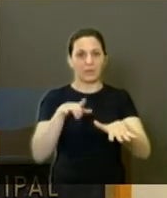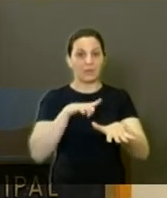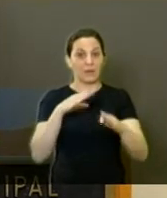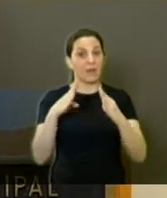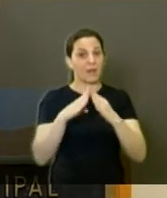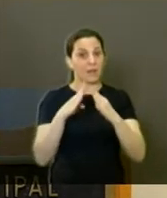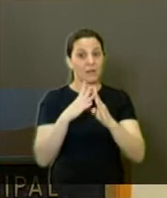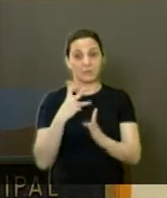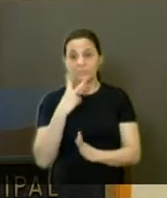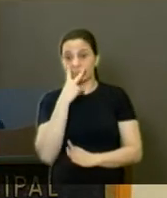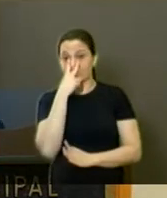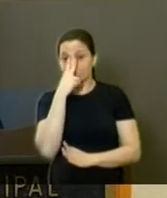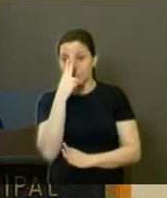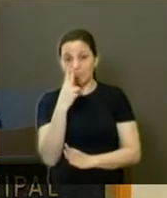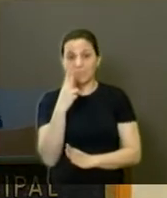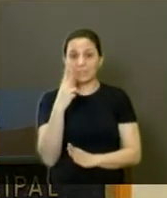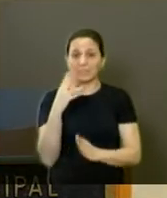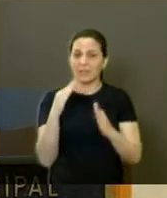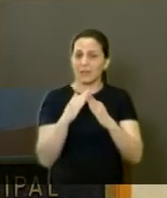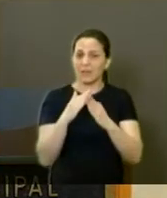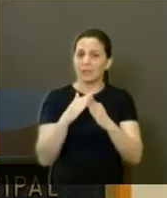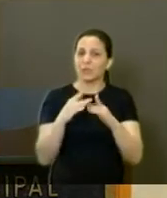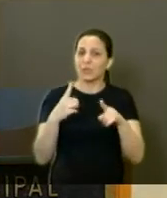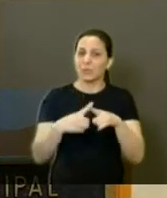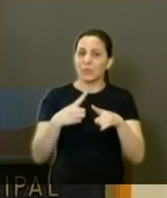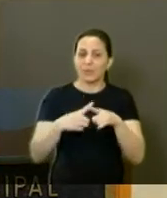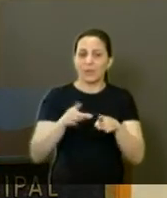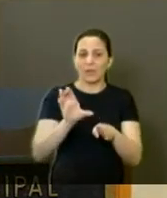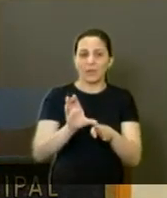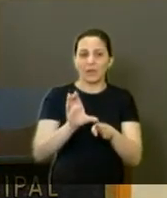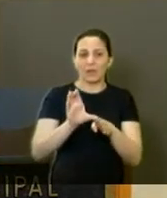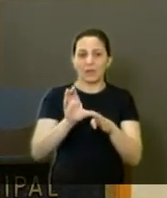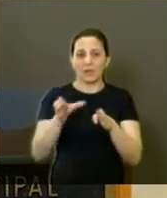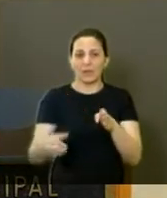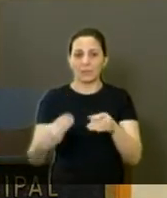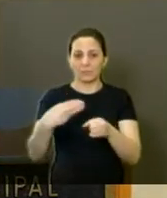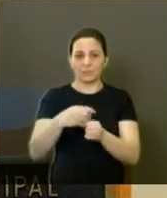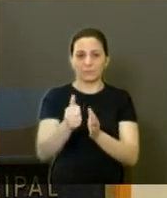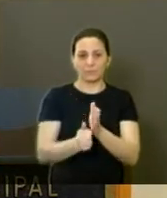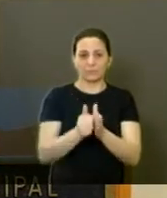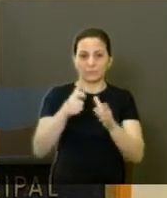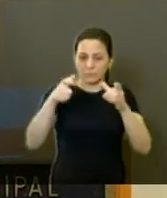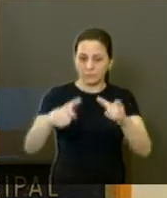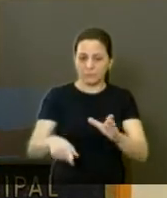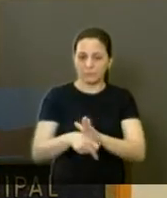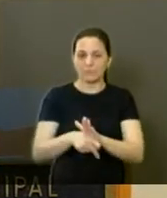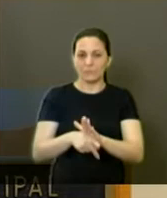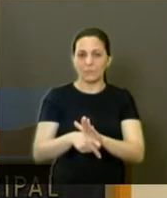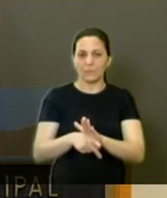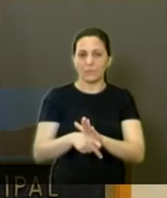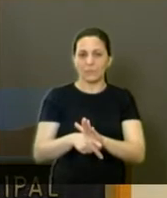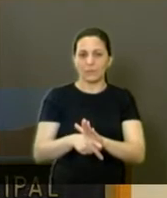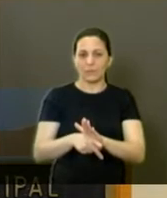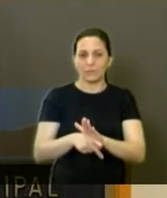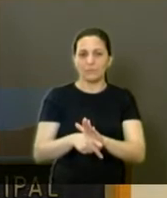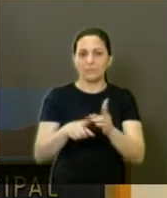casa. Estamos mesmo, porque estamos no poder legislativo, falando na tribuna do povo, o poder que representa o